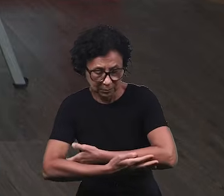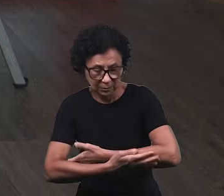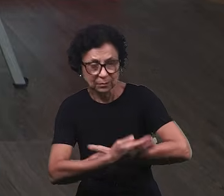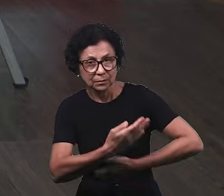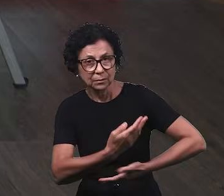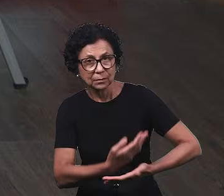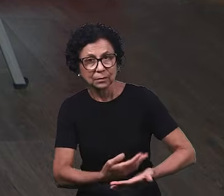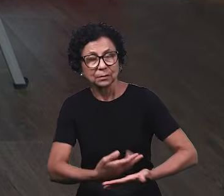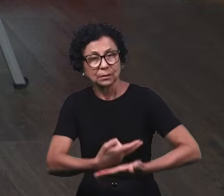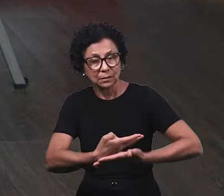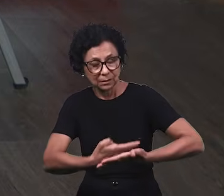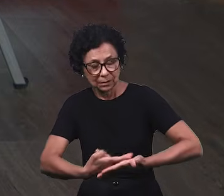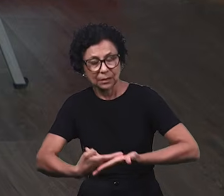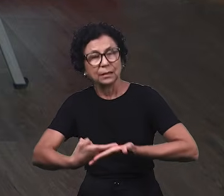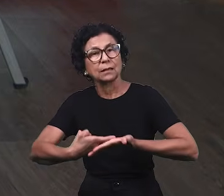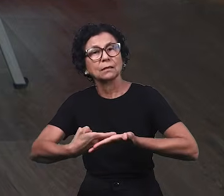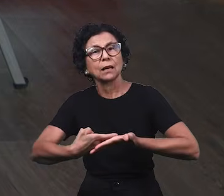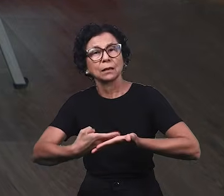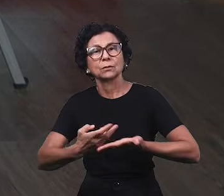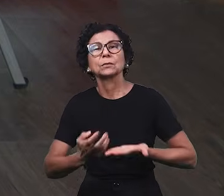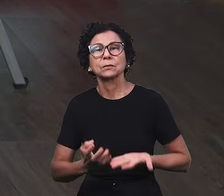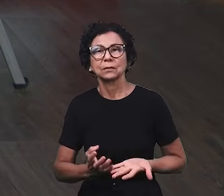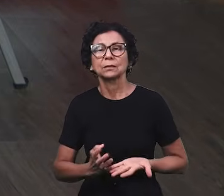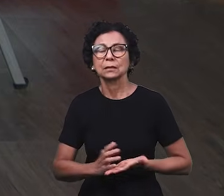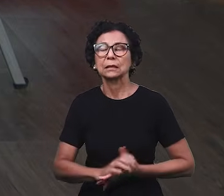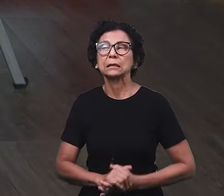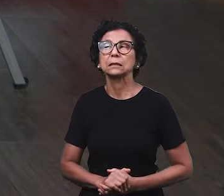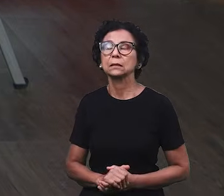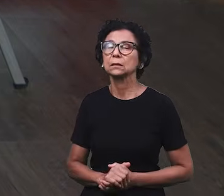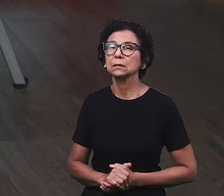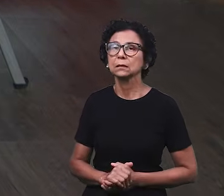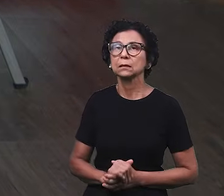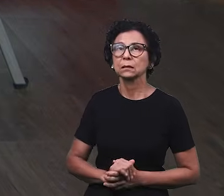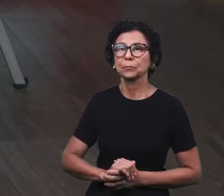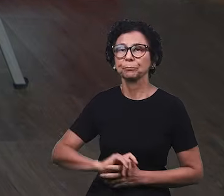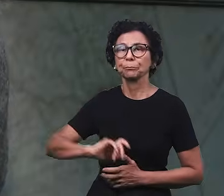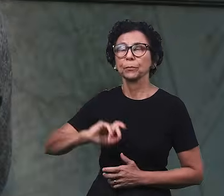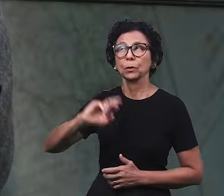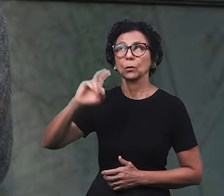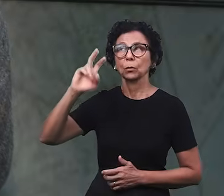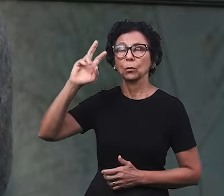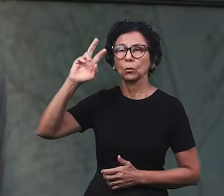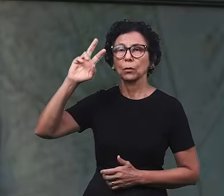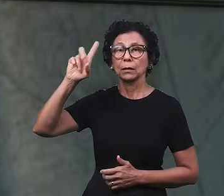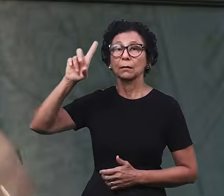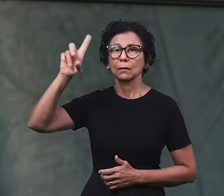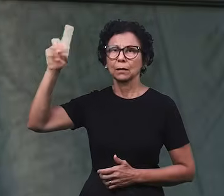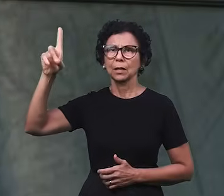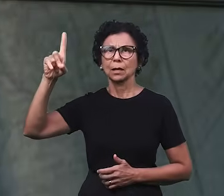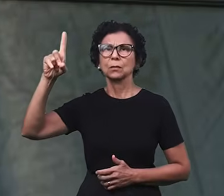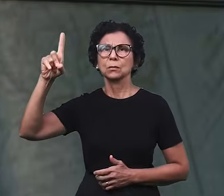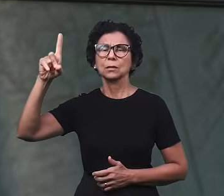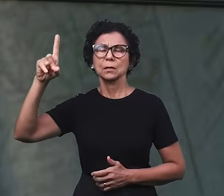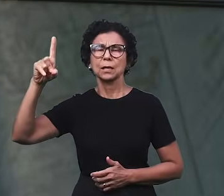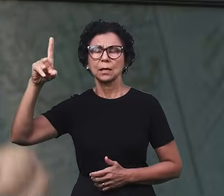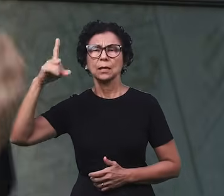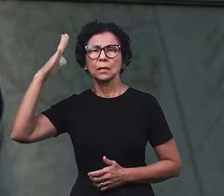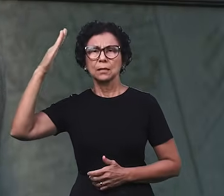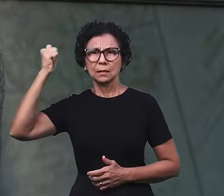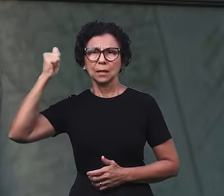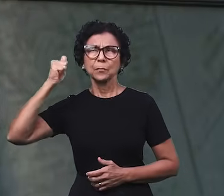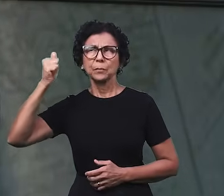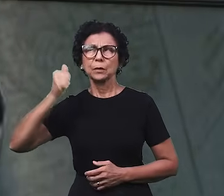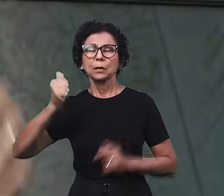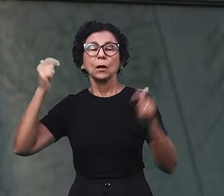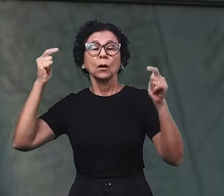de um possível local. Então é do conhecimento do Senhor onde o seu filho havia nascido, não é?